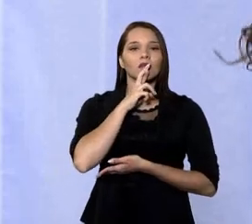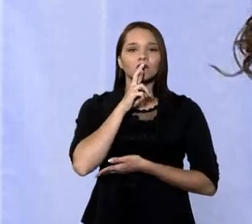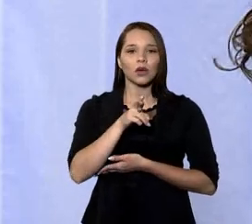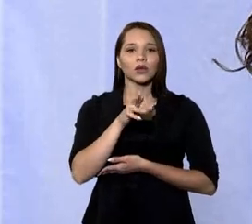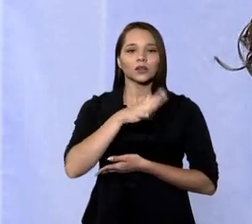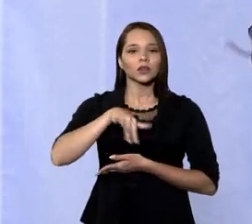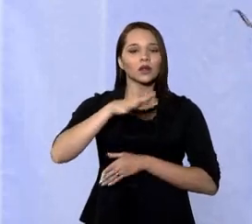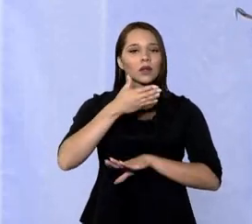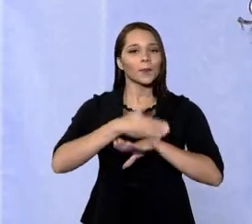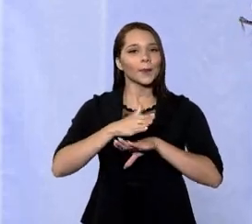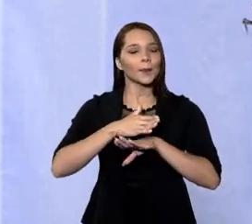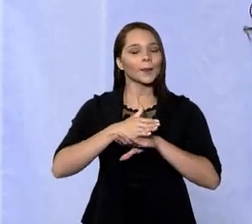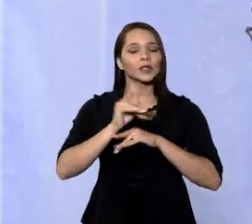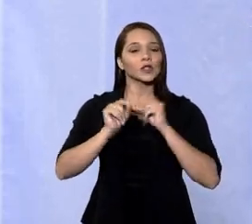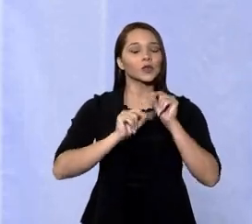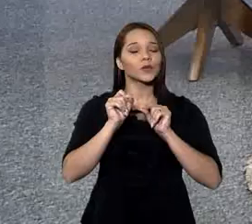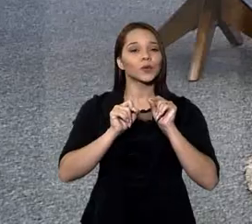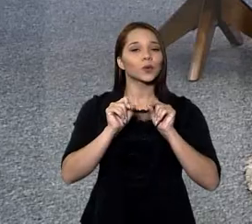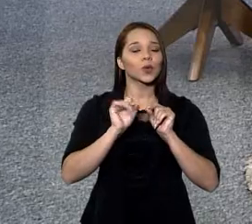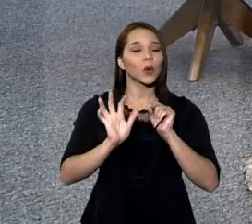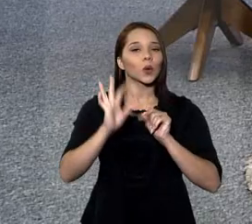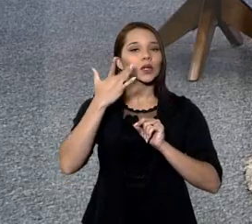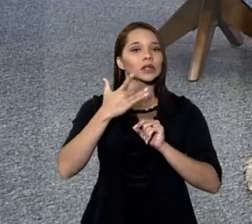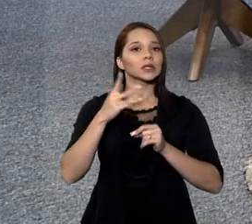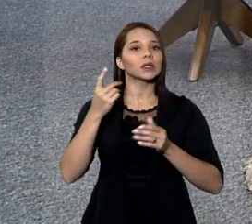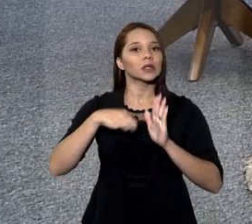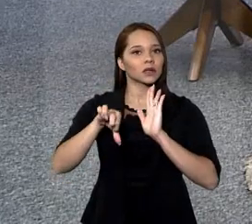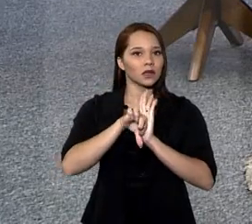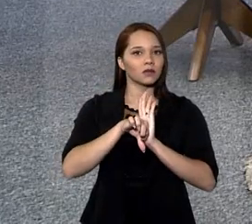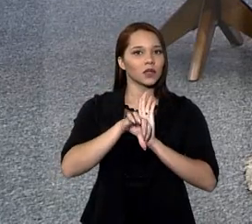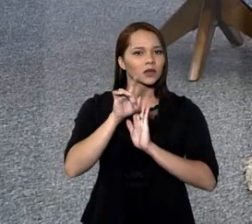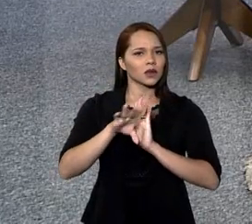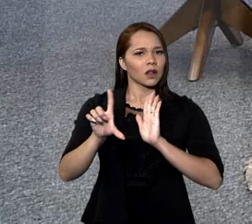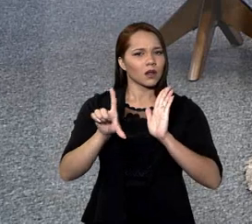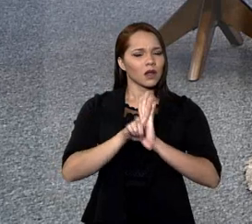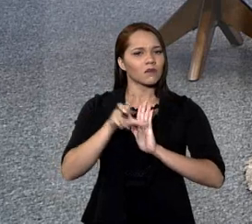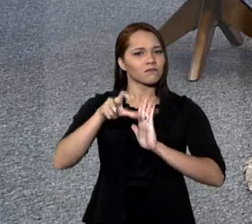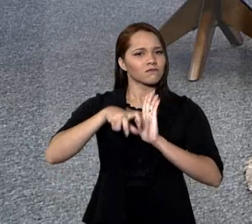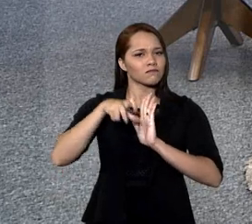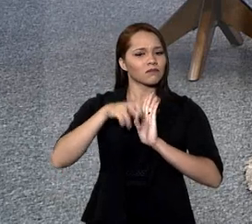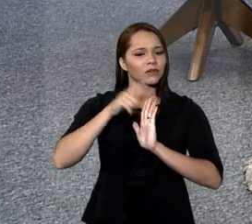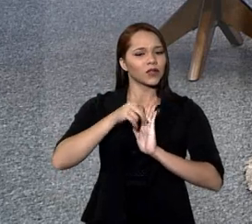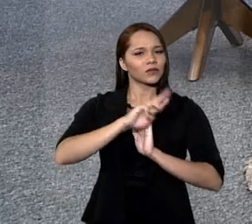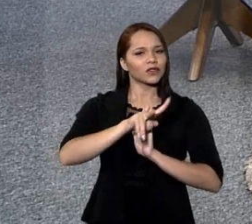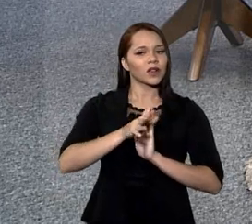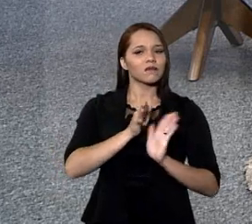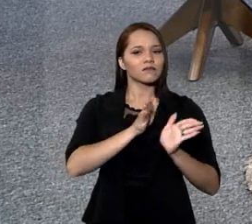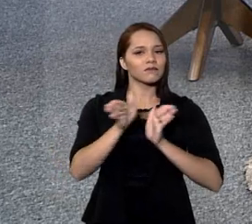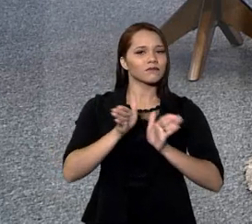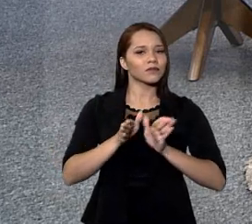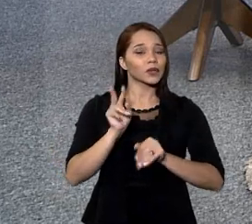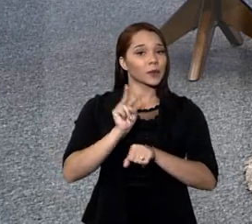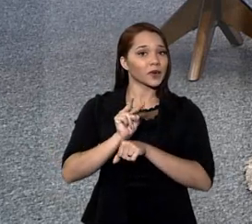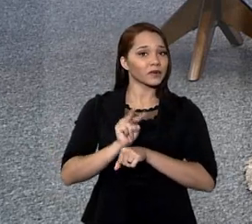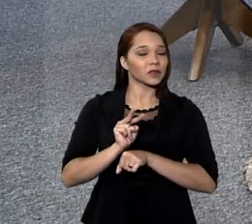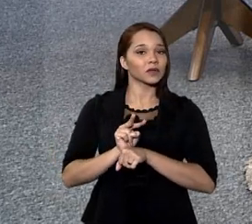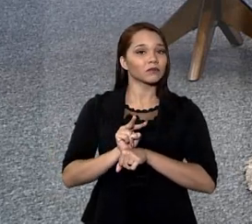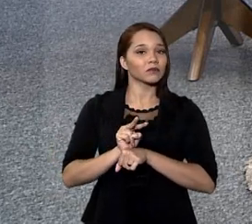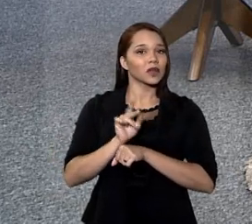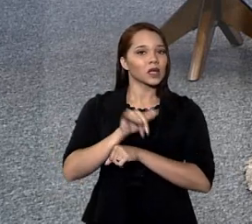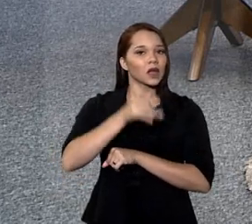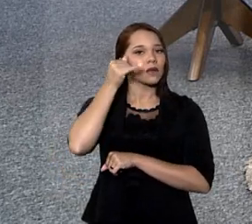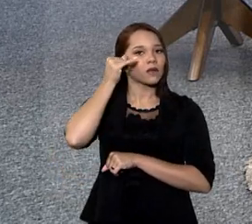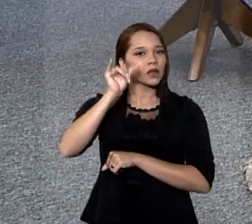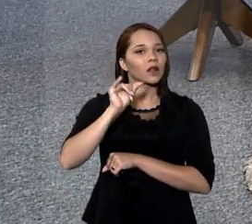dando uma resposta diante da prática de um crime né mas a lei maria da penha ela reflete uma série de outros eixos de prevenção